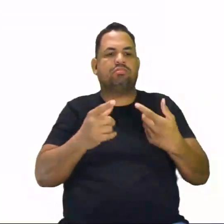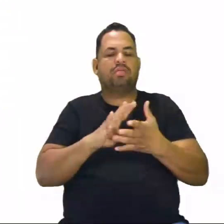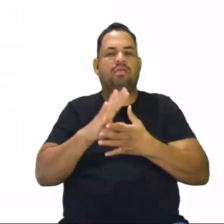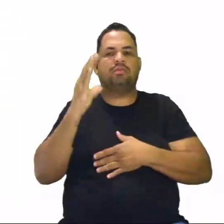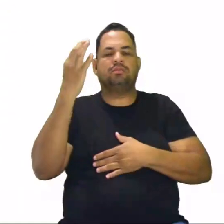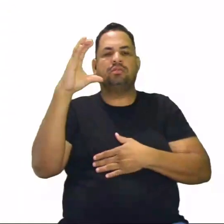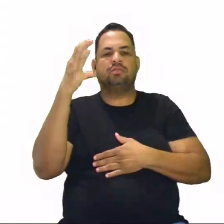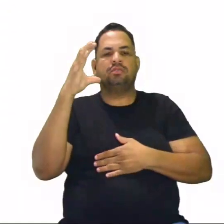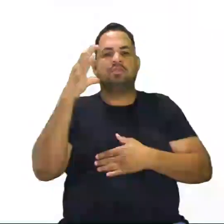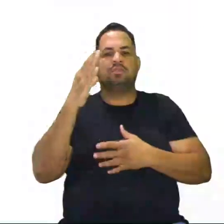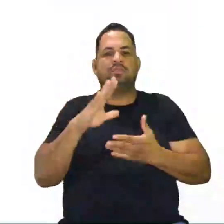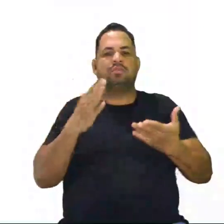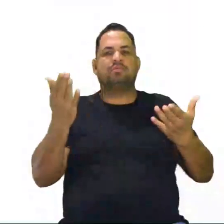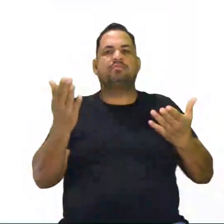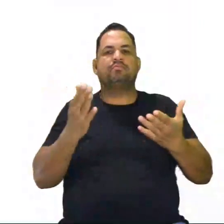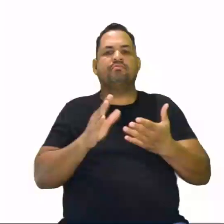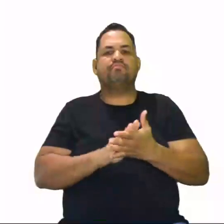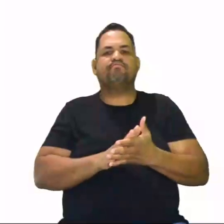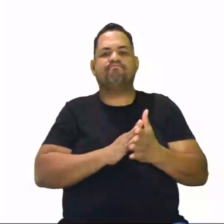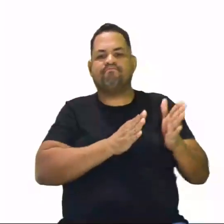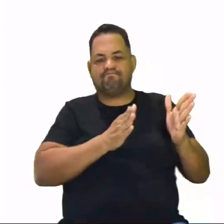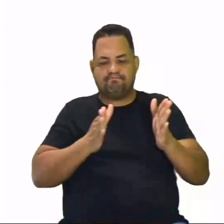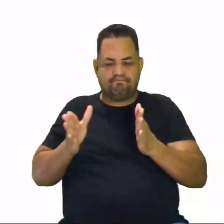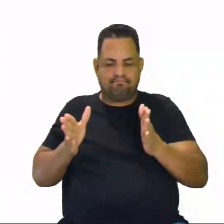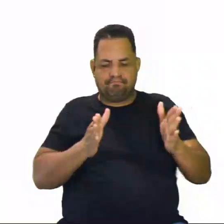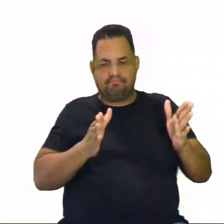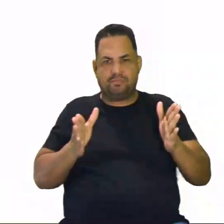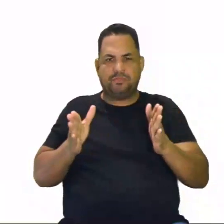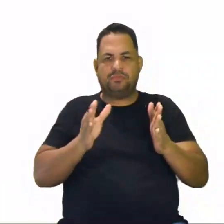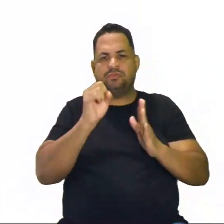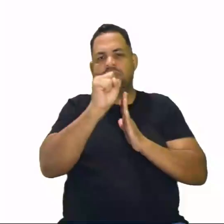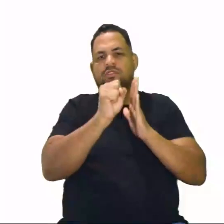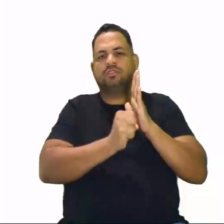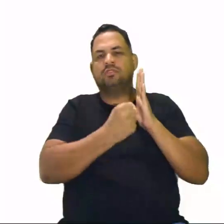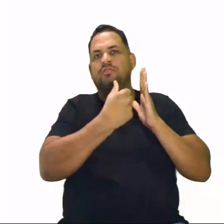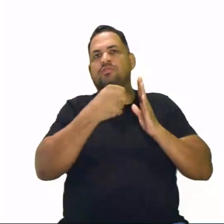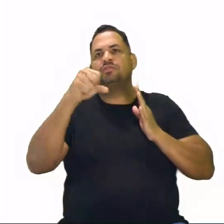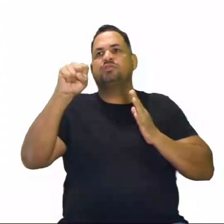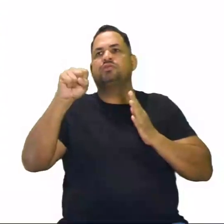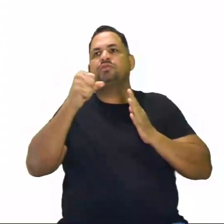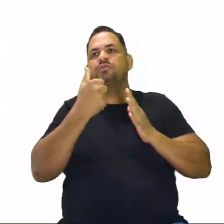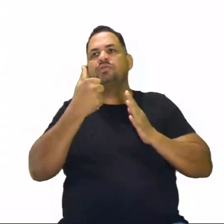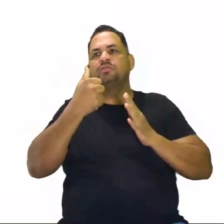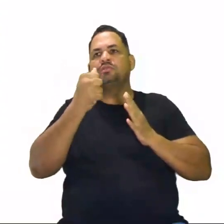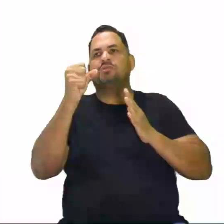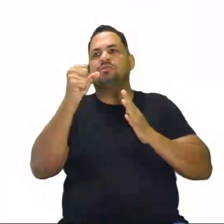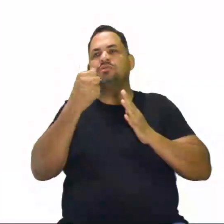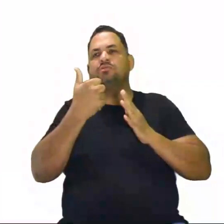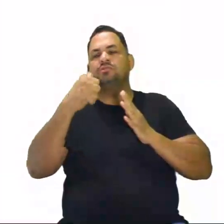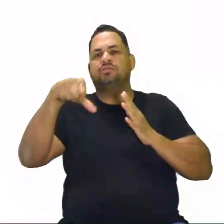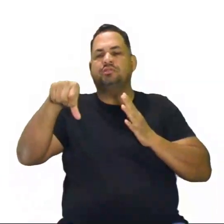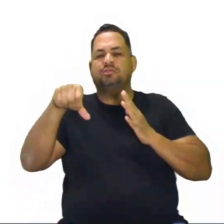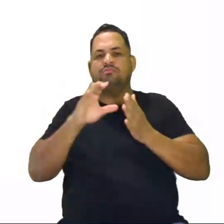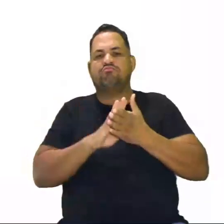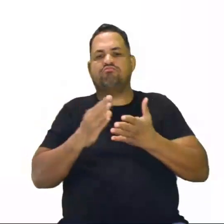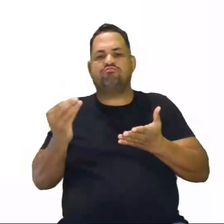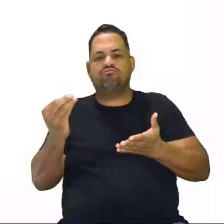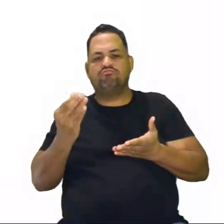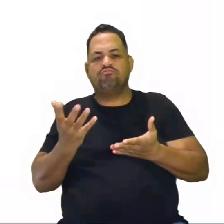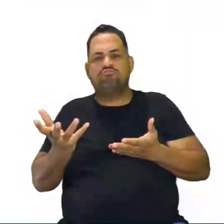ciência, ela principalmente século XVIII, século XIX, ela aí tentou,